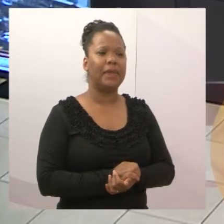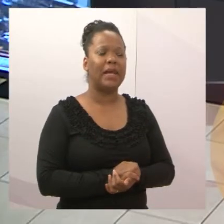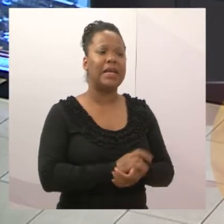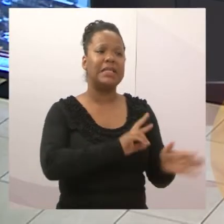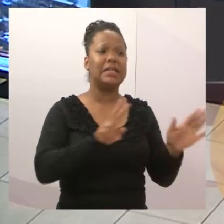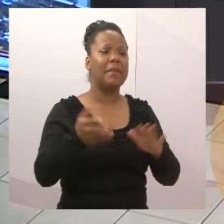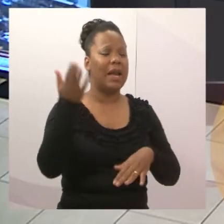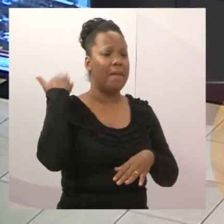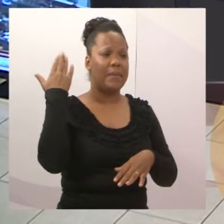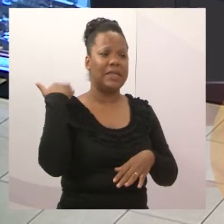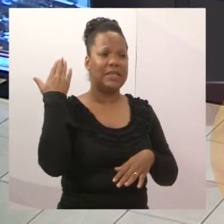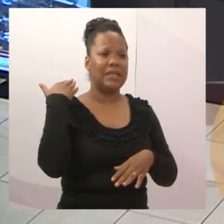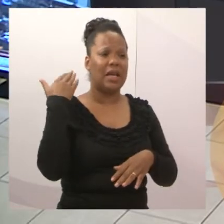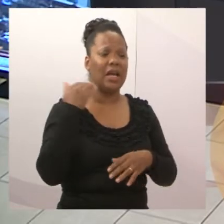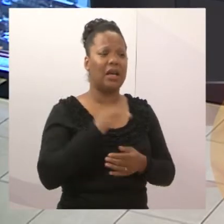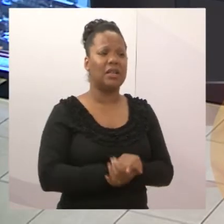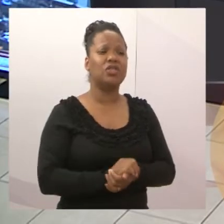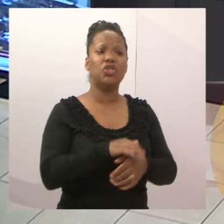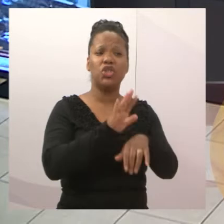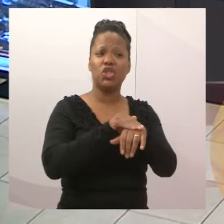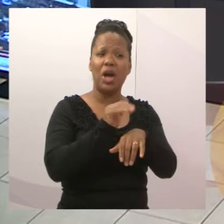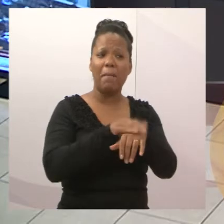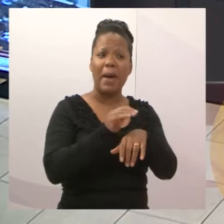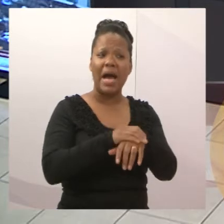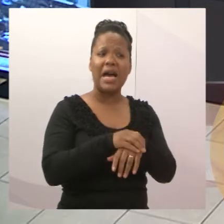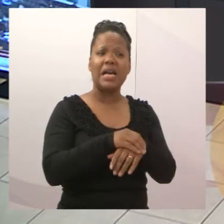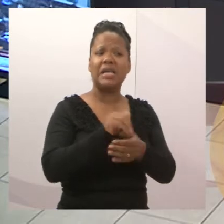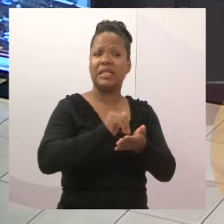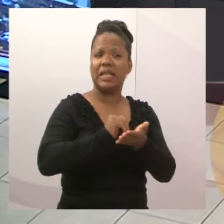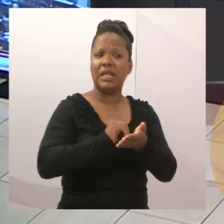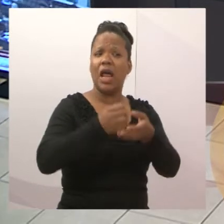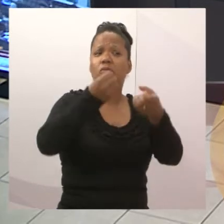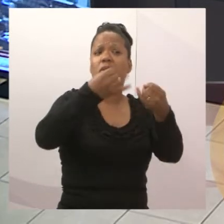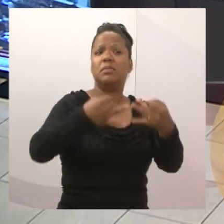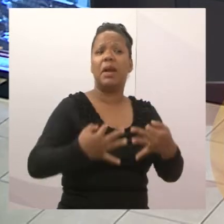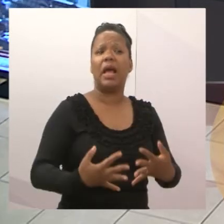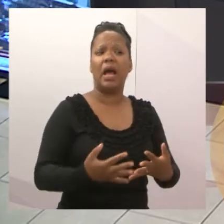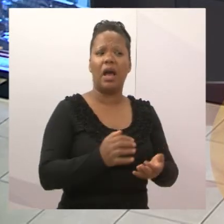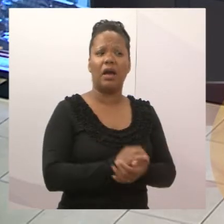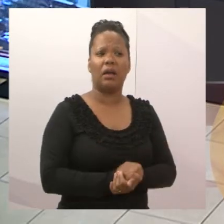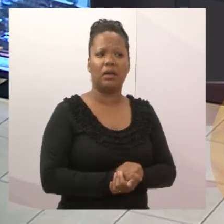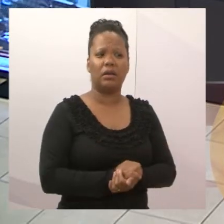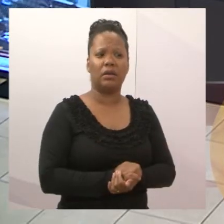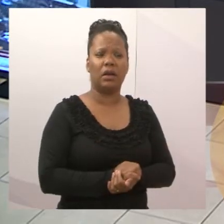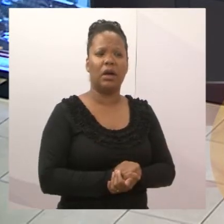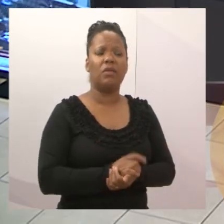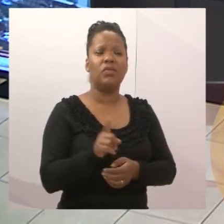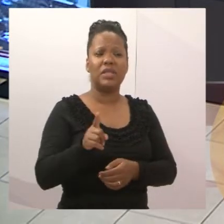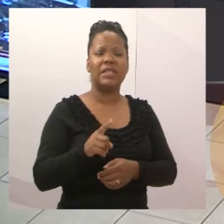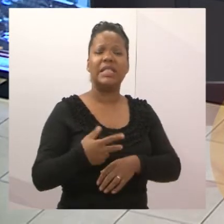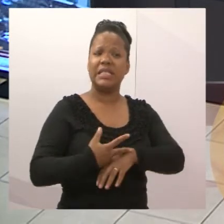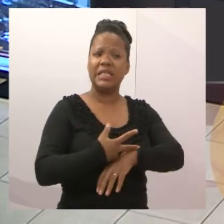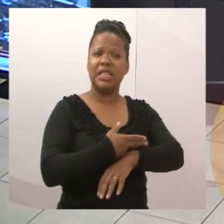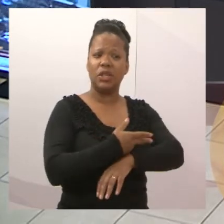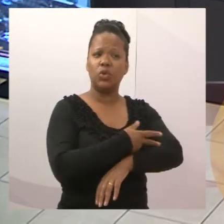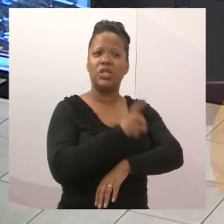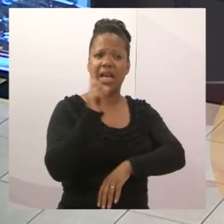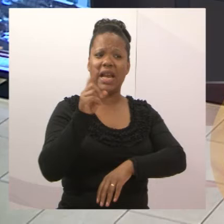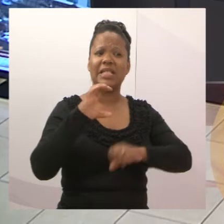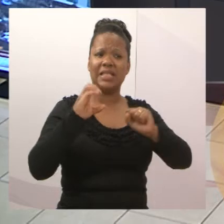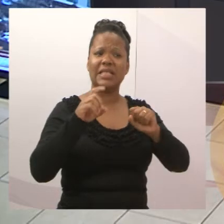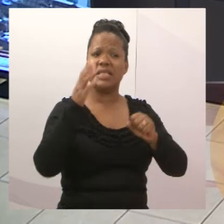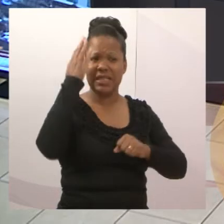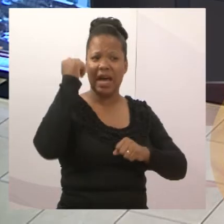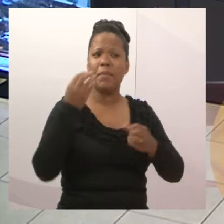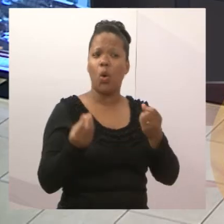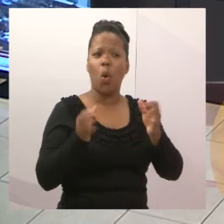semana passada, e nós precisamos convocar o secretário aqui para dar explicações. Porque o Vossa Excelência opera lá na Santa Casa e sabe a condição que está o centro